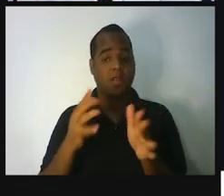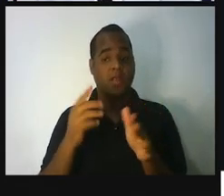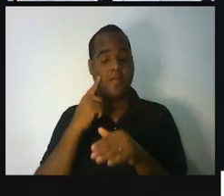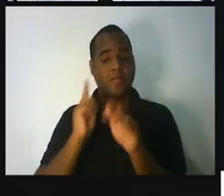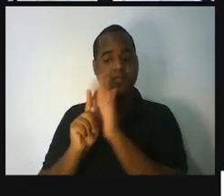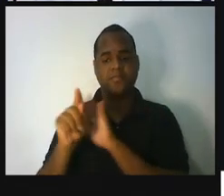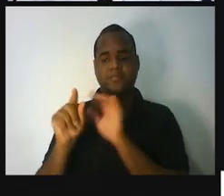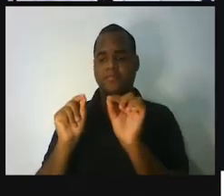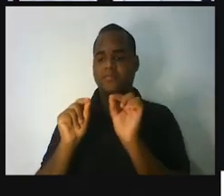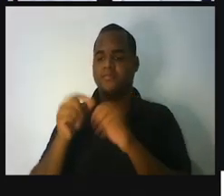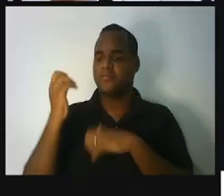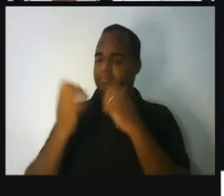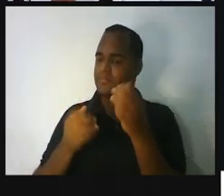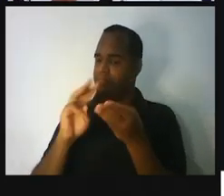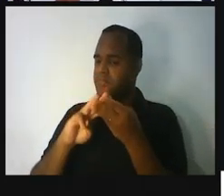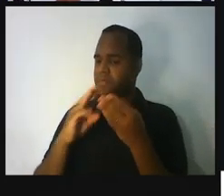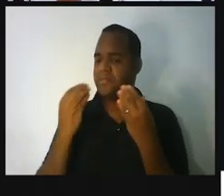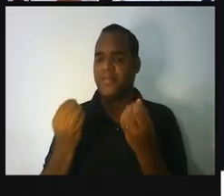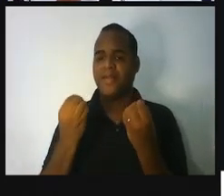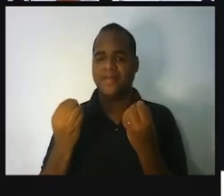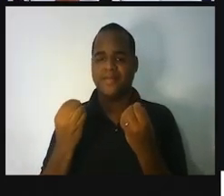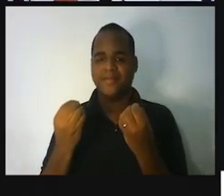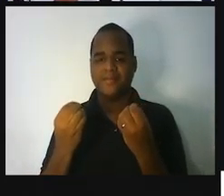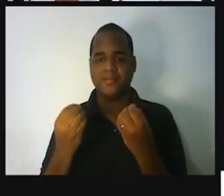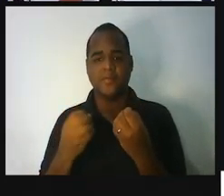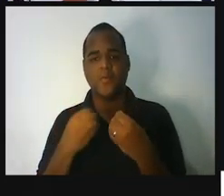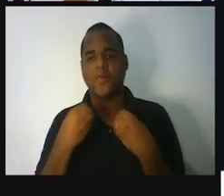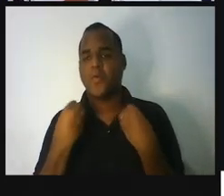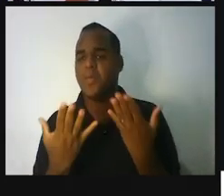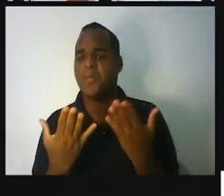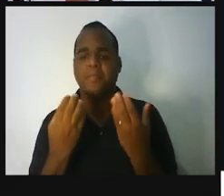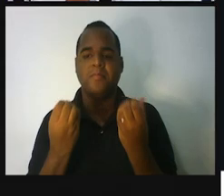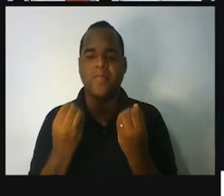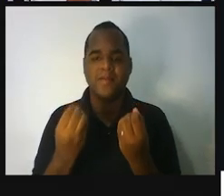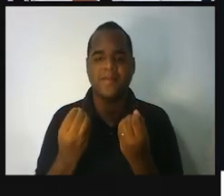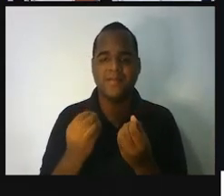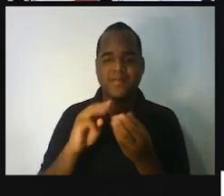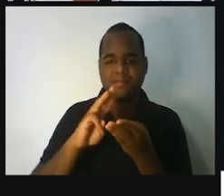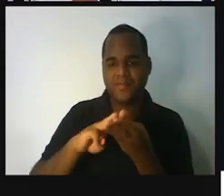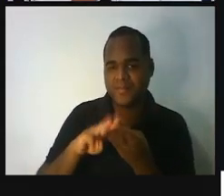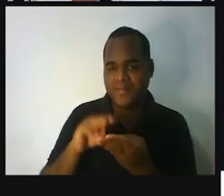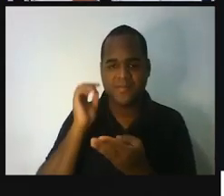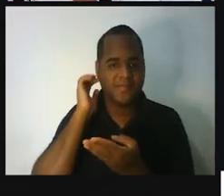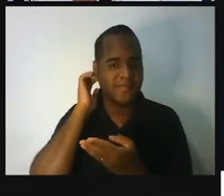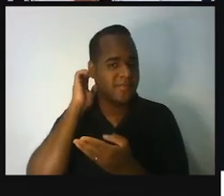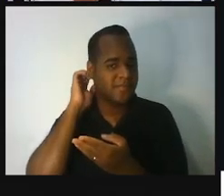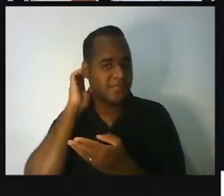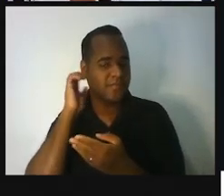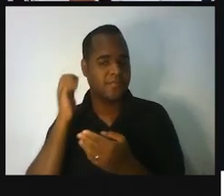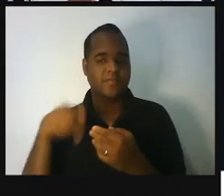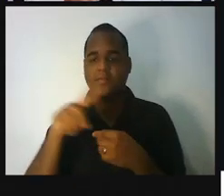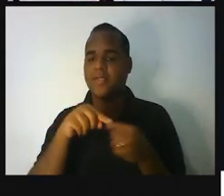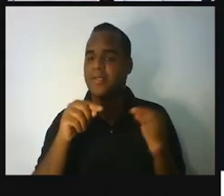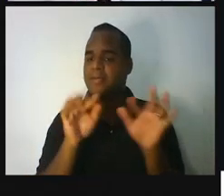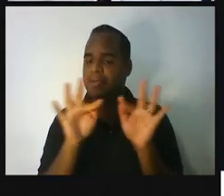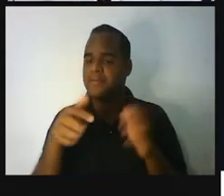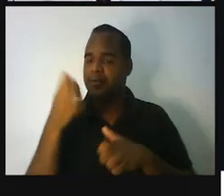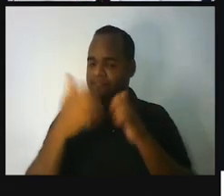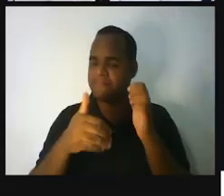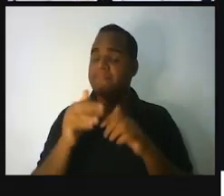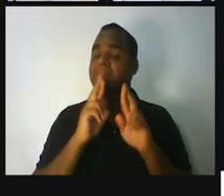cabeça. Matemática para quê? Ou para que matemática? Essa pergunta é até simples de responder,